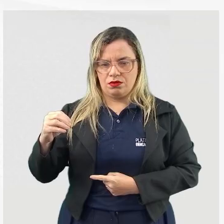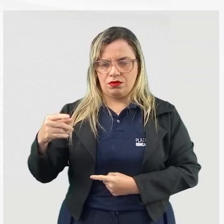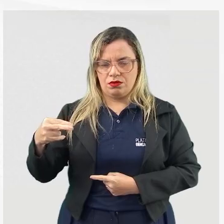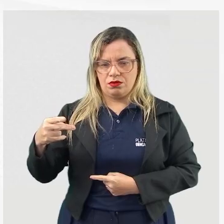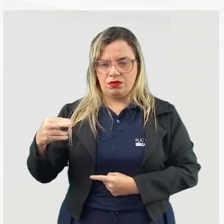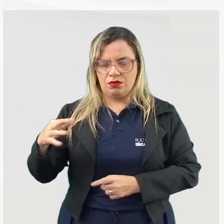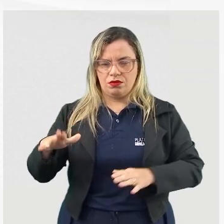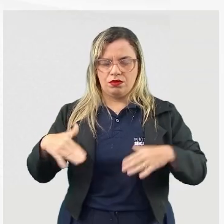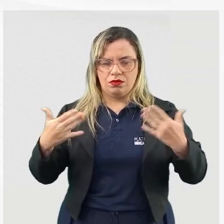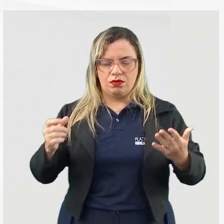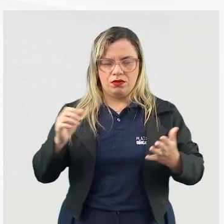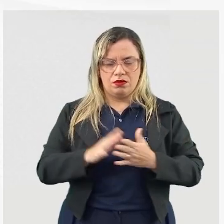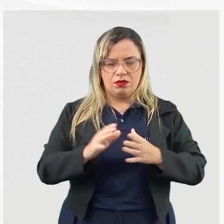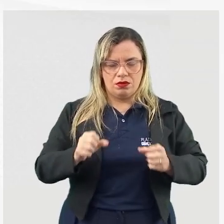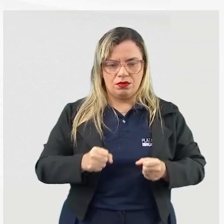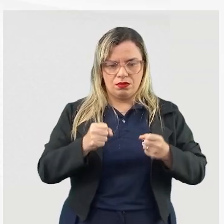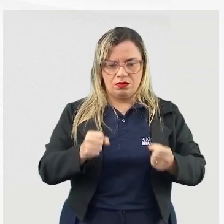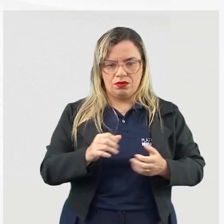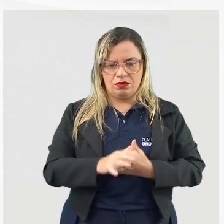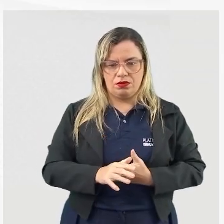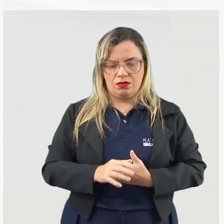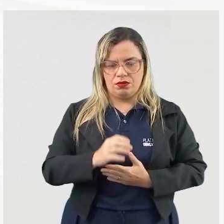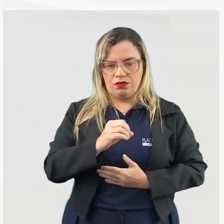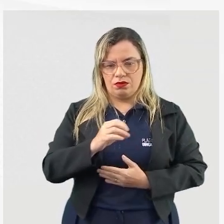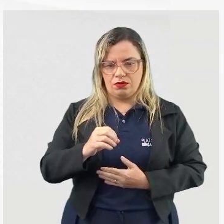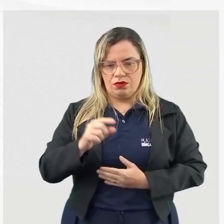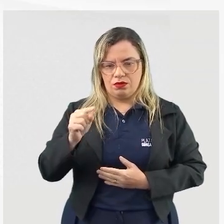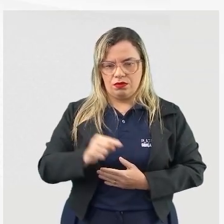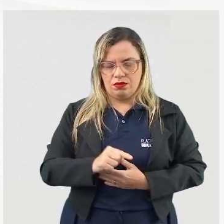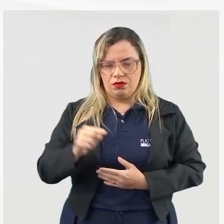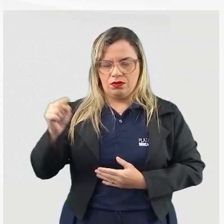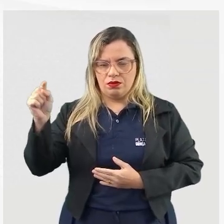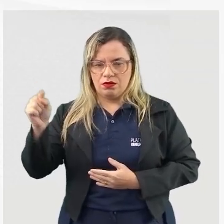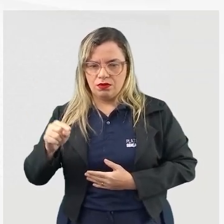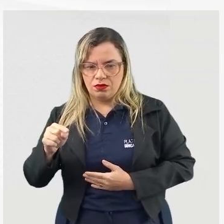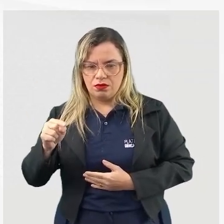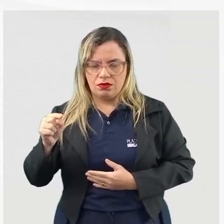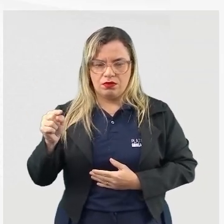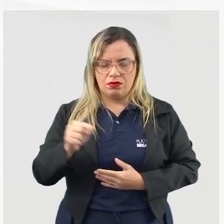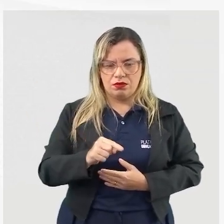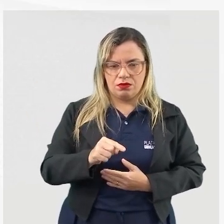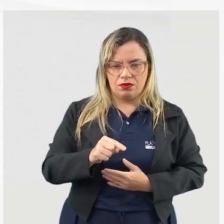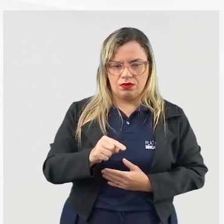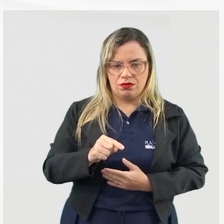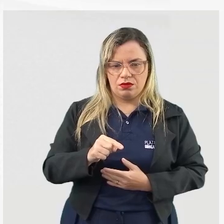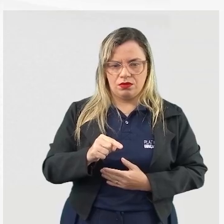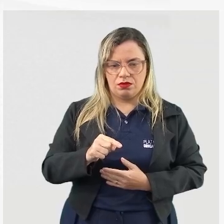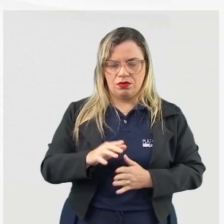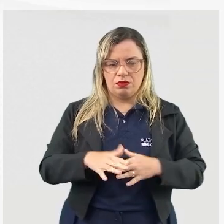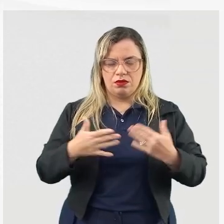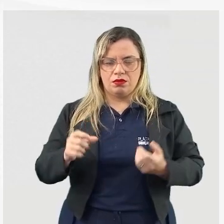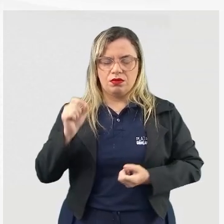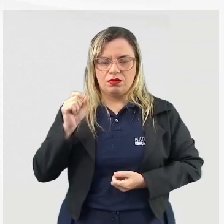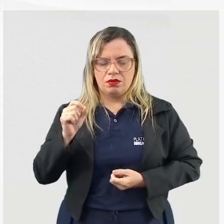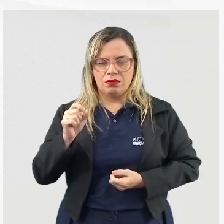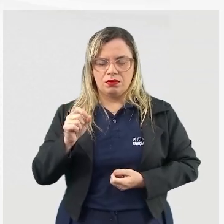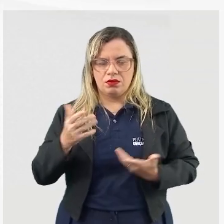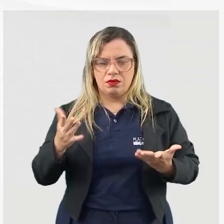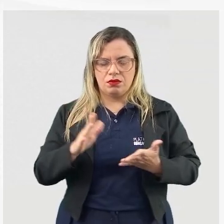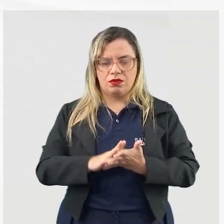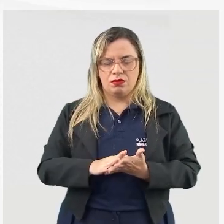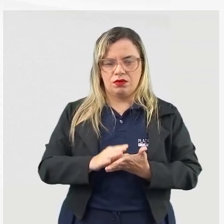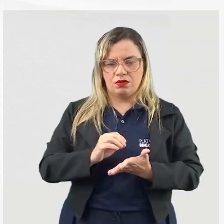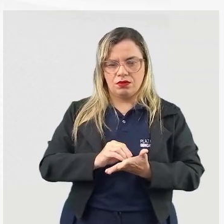Beleza? Posso aqui cortar um zerinho, ó. Sempre cortar um zerinho fica legal. Corta. Né? Restou